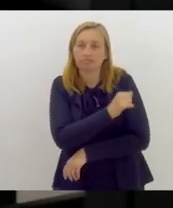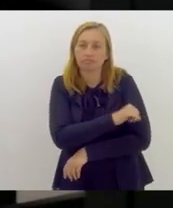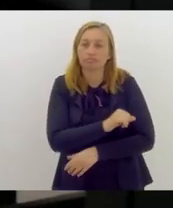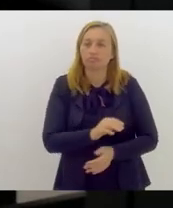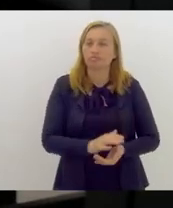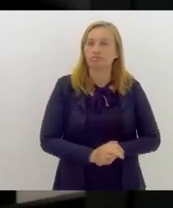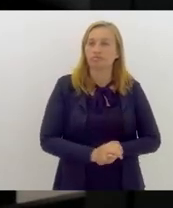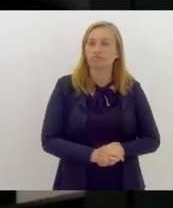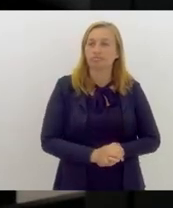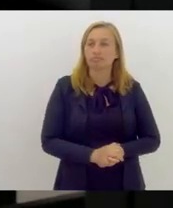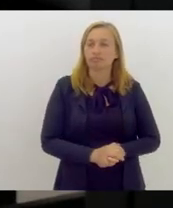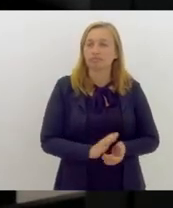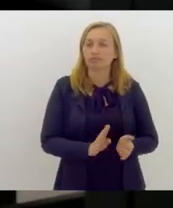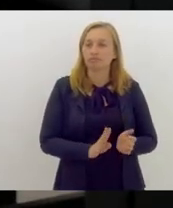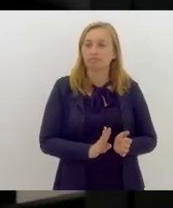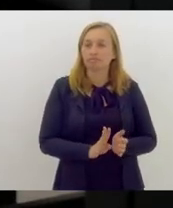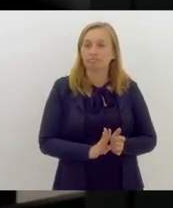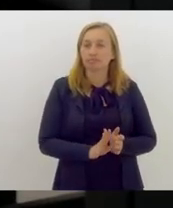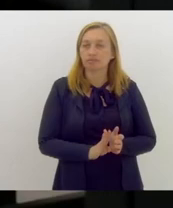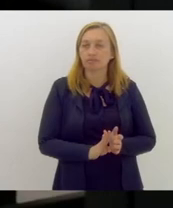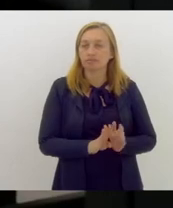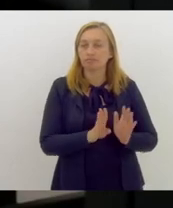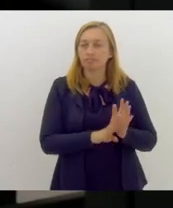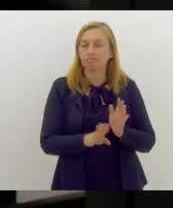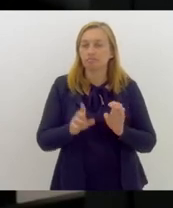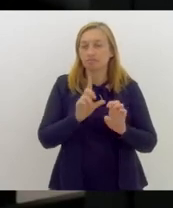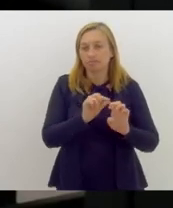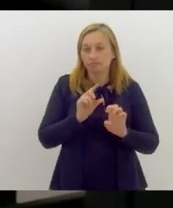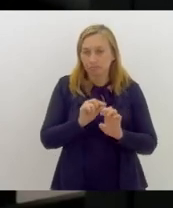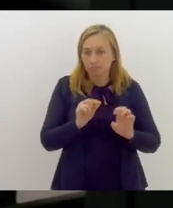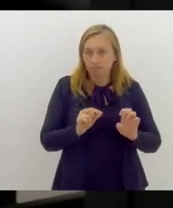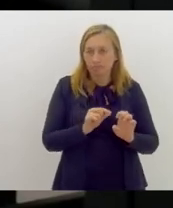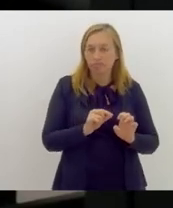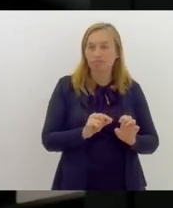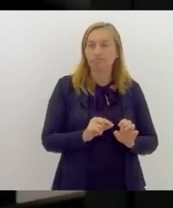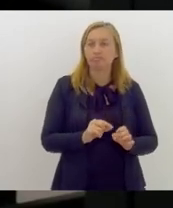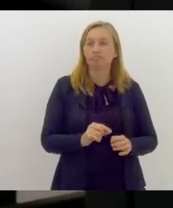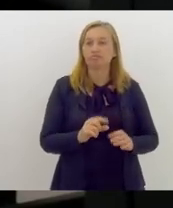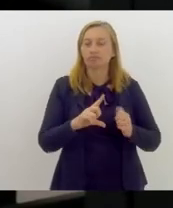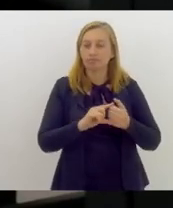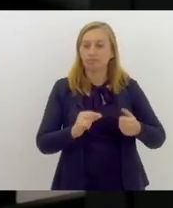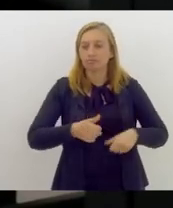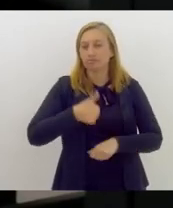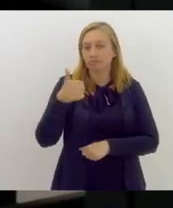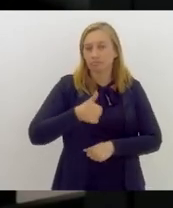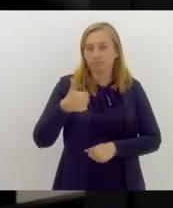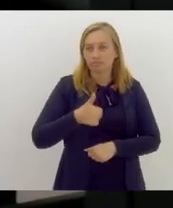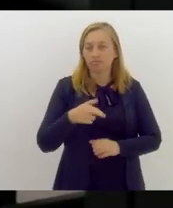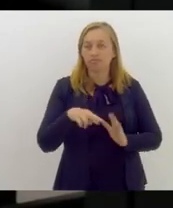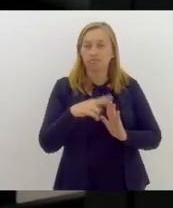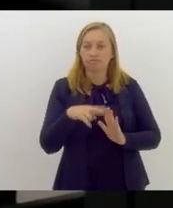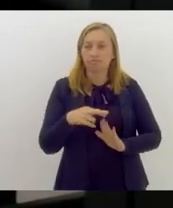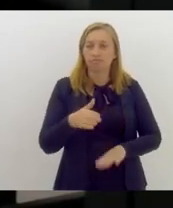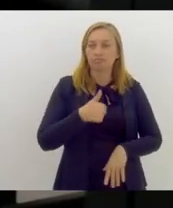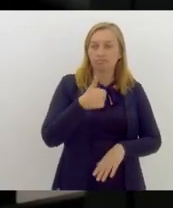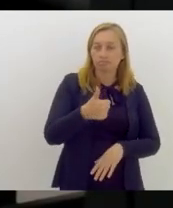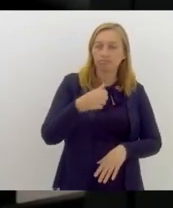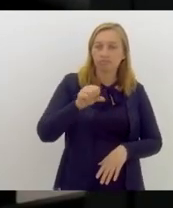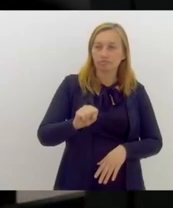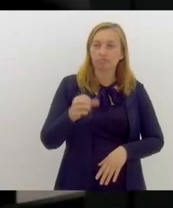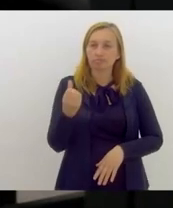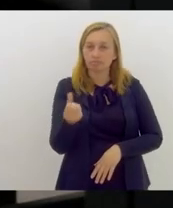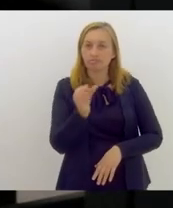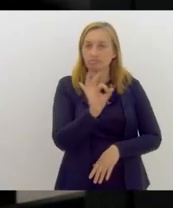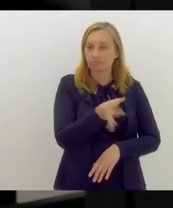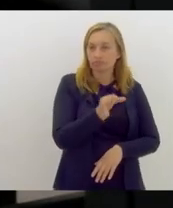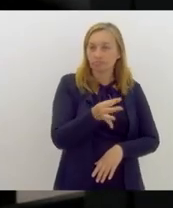e a rima é de empreendimentos que estejam no hall do artigo primeiro da resolução 1,86 de konama que é